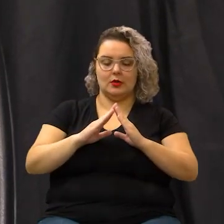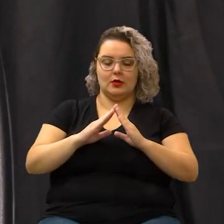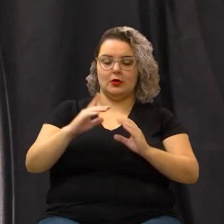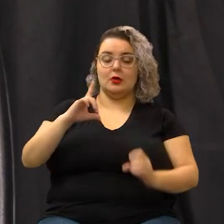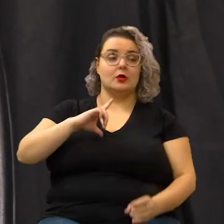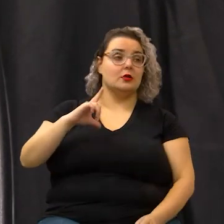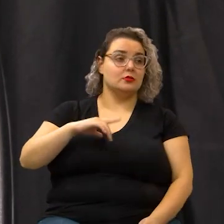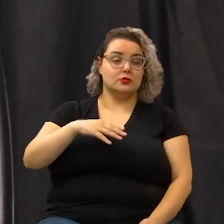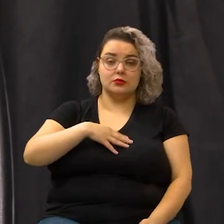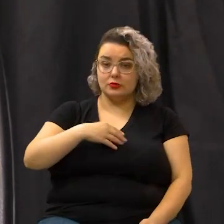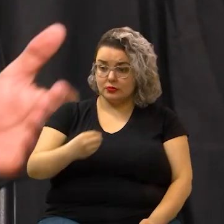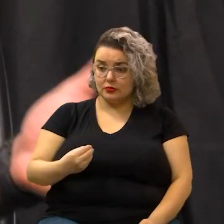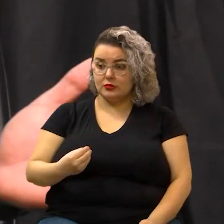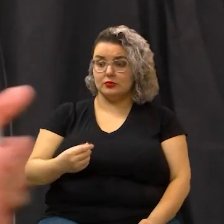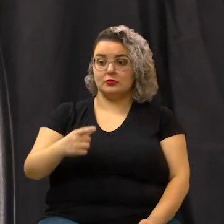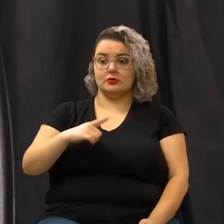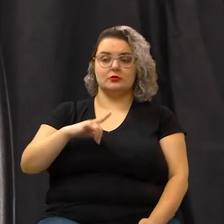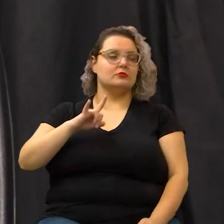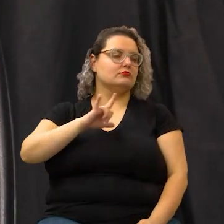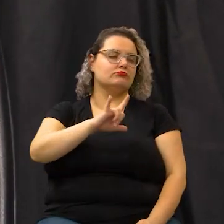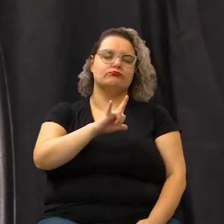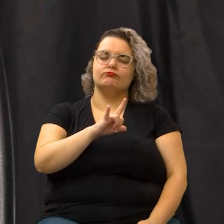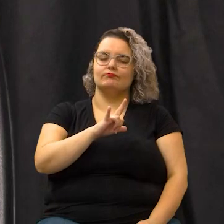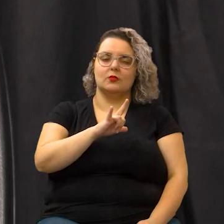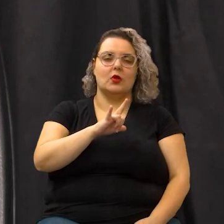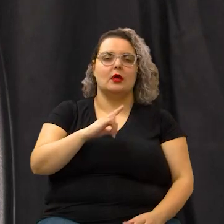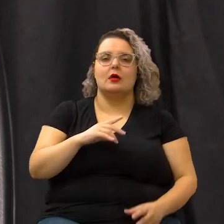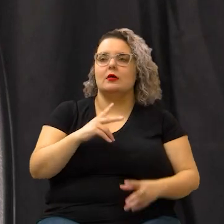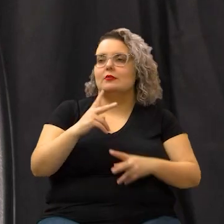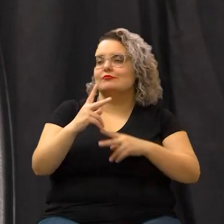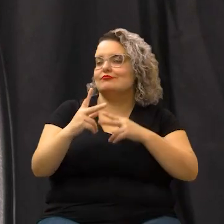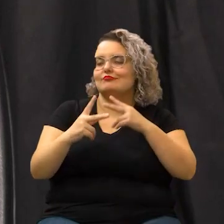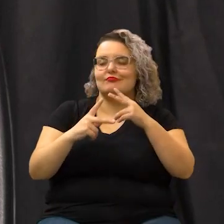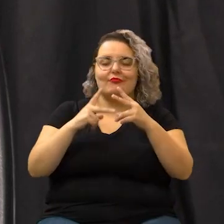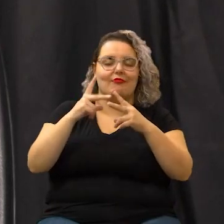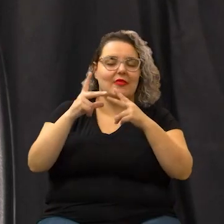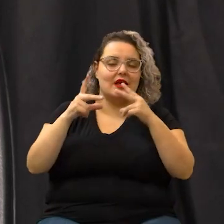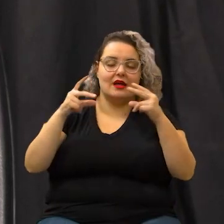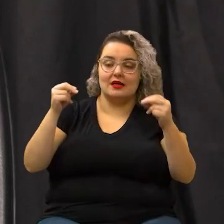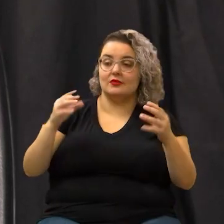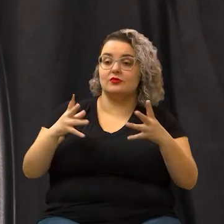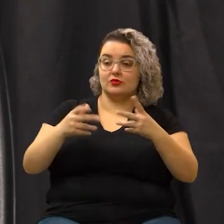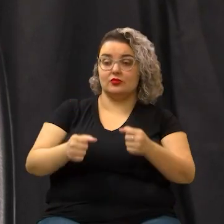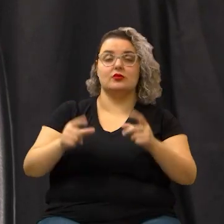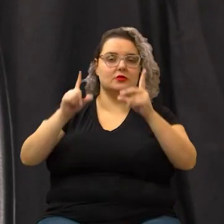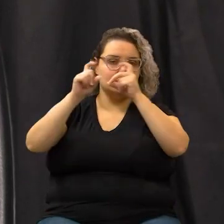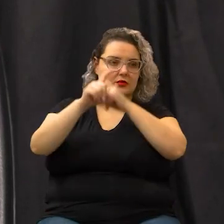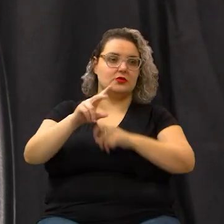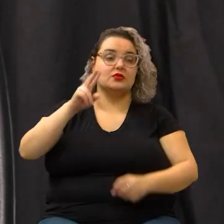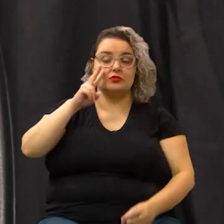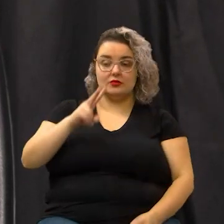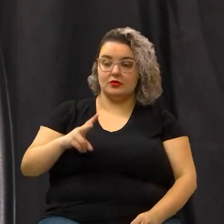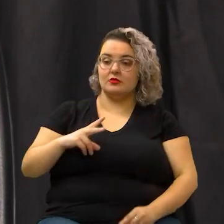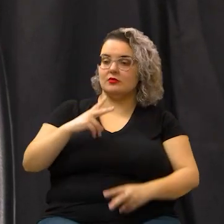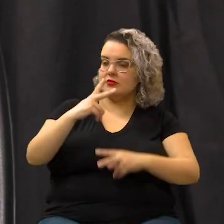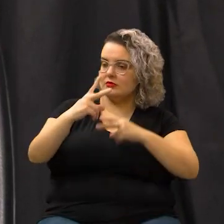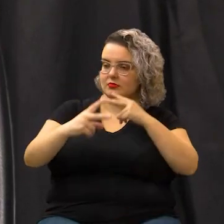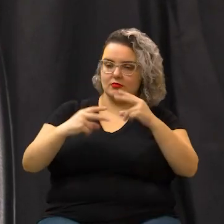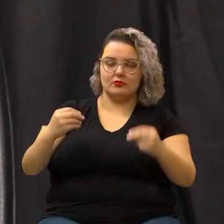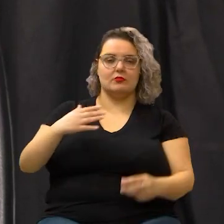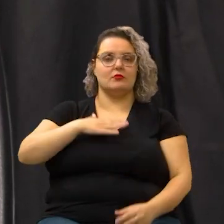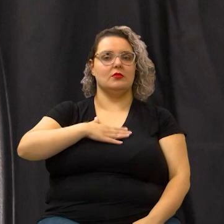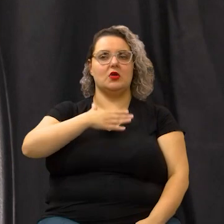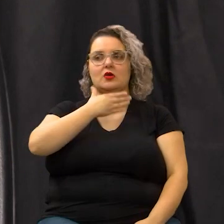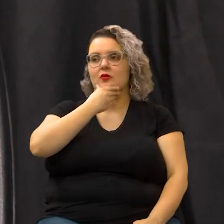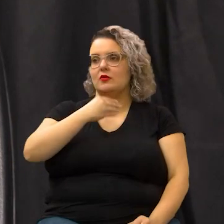tinha tudo que eu tenho hoje. Tinha meu filho, que eu amo muito, que era um presentão, né? Toda essa dificuldade a gente vê hoje que foi um